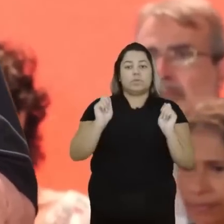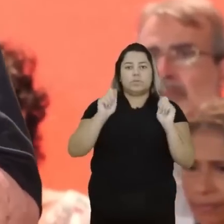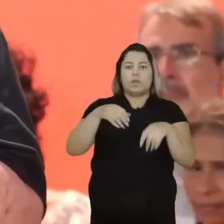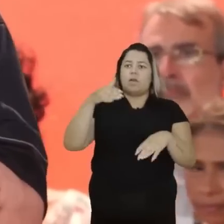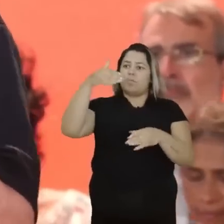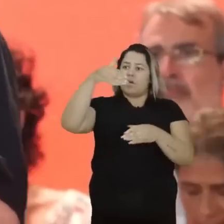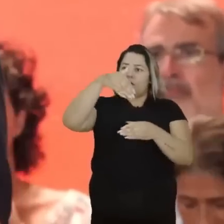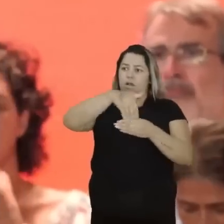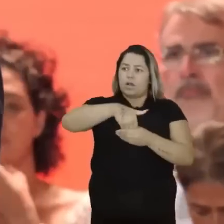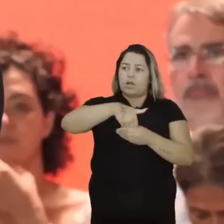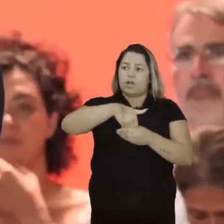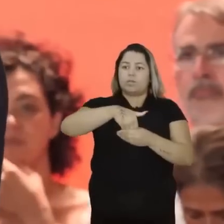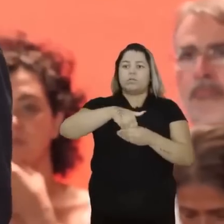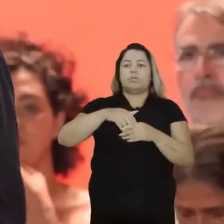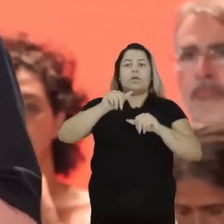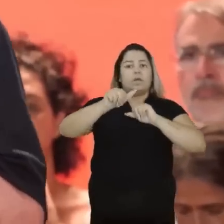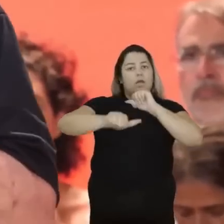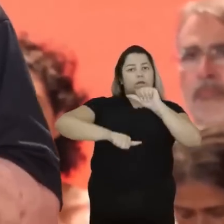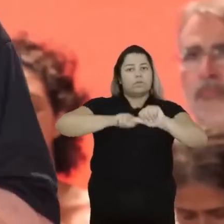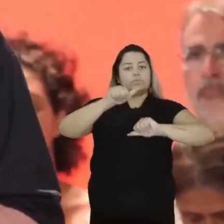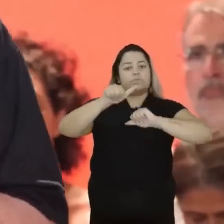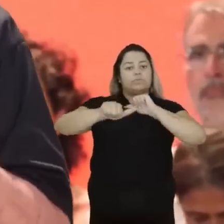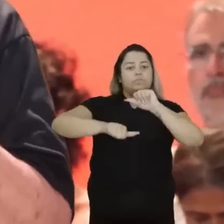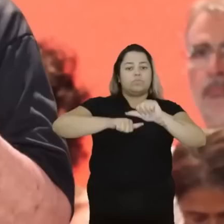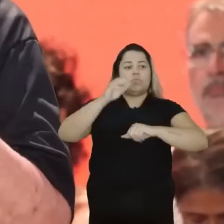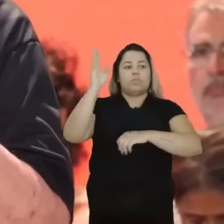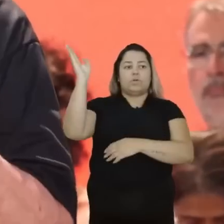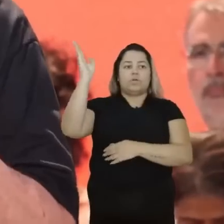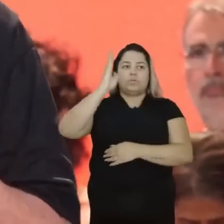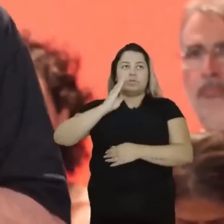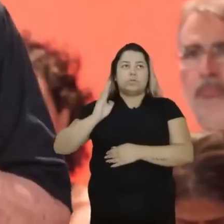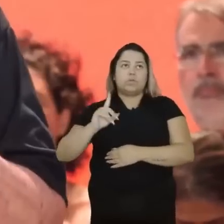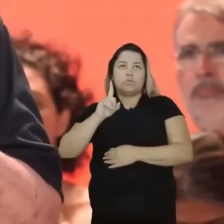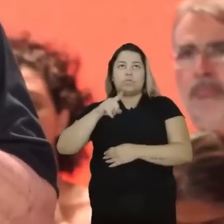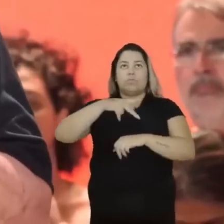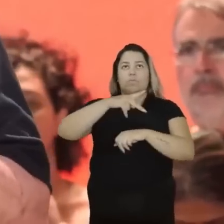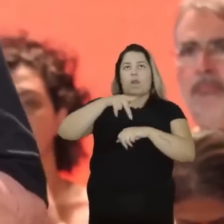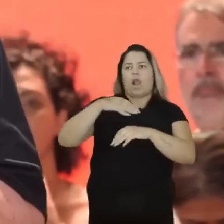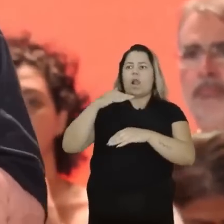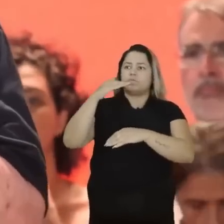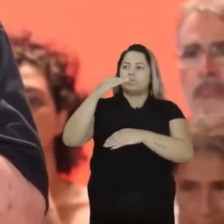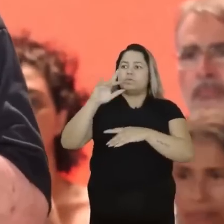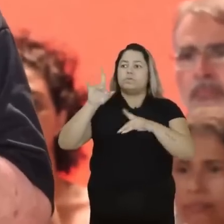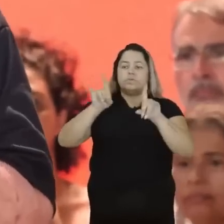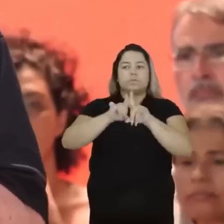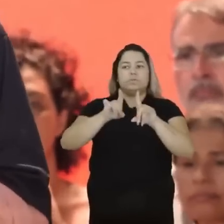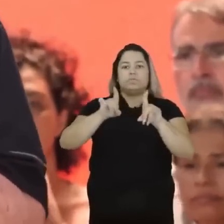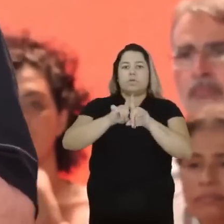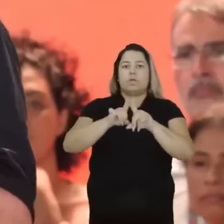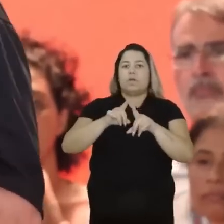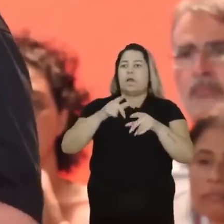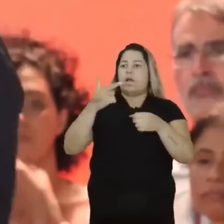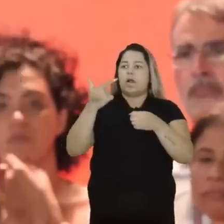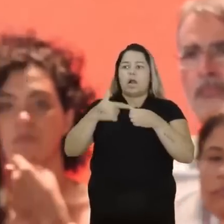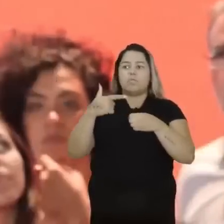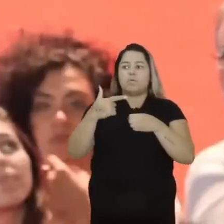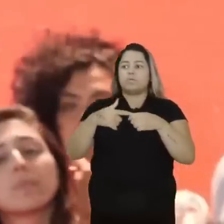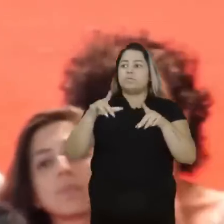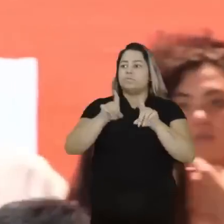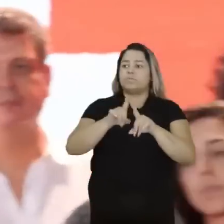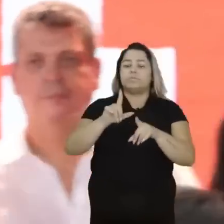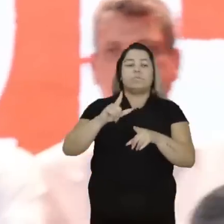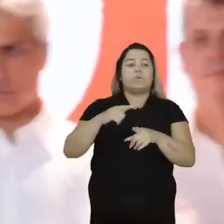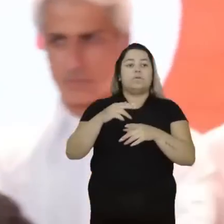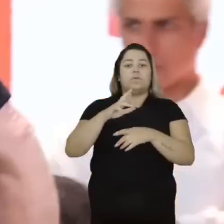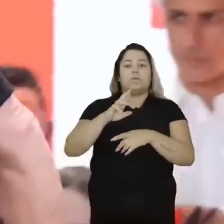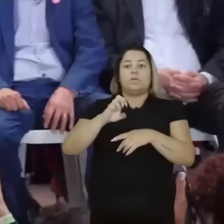voltar a lutar para que o Brasil seja um país soberano, que não se venda a Petrobras, que não se venda